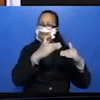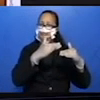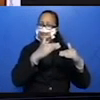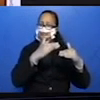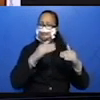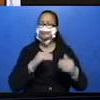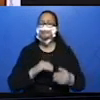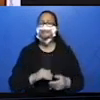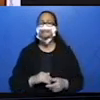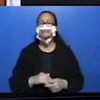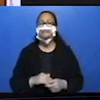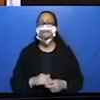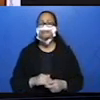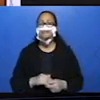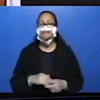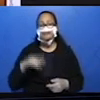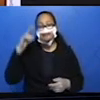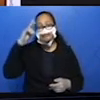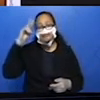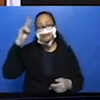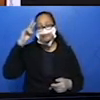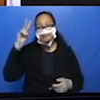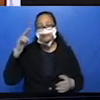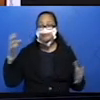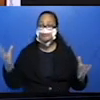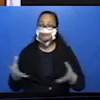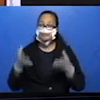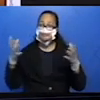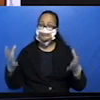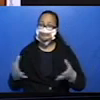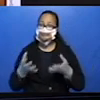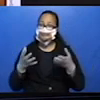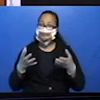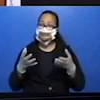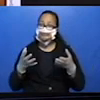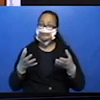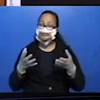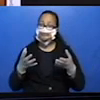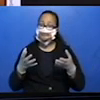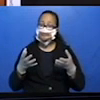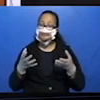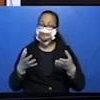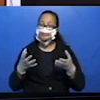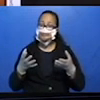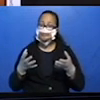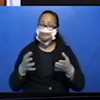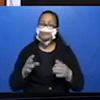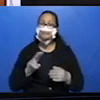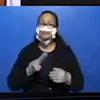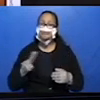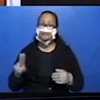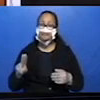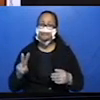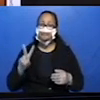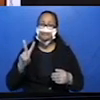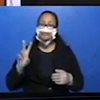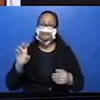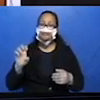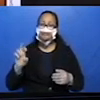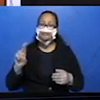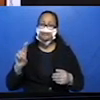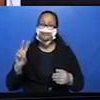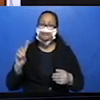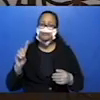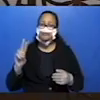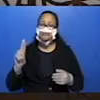adequadamente. Lembrando que verduras e legumes são nomes populares dados a diversos alimentos de origem